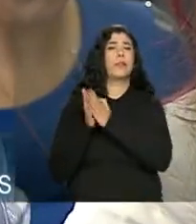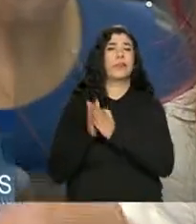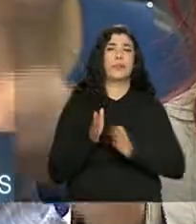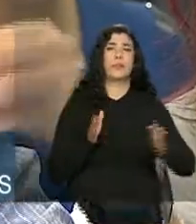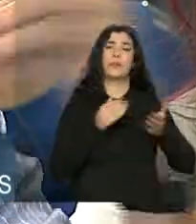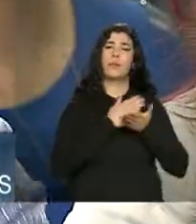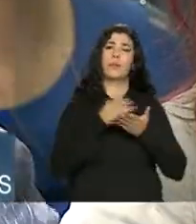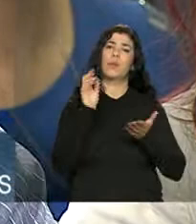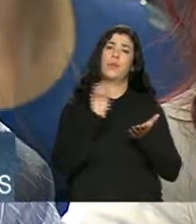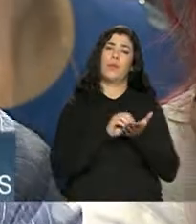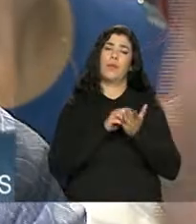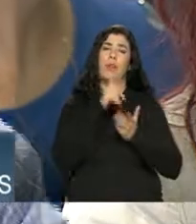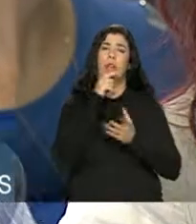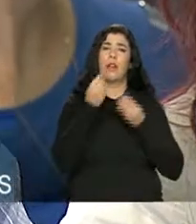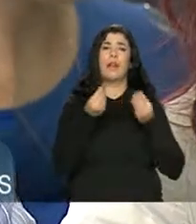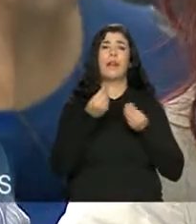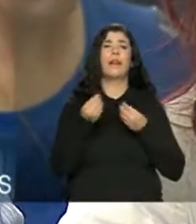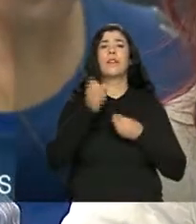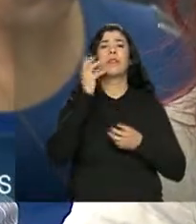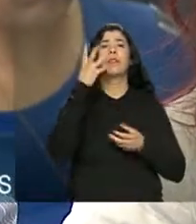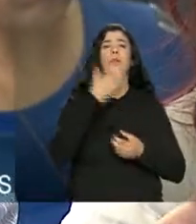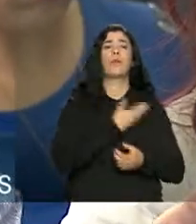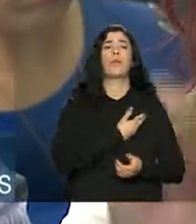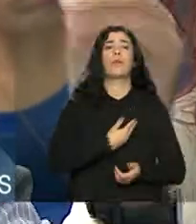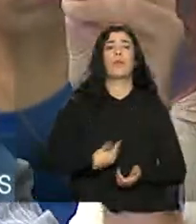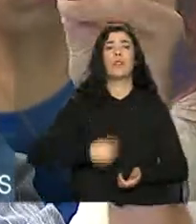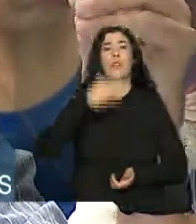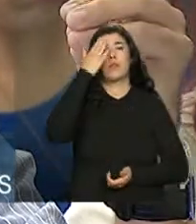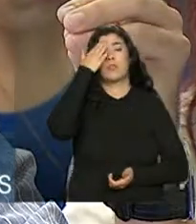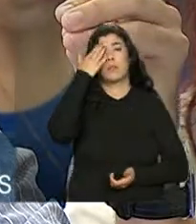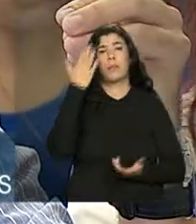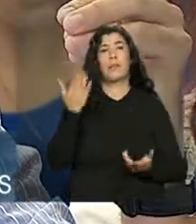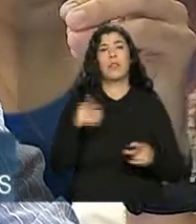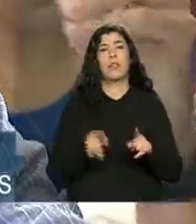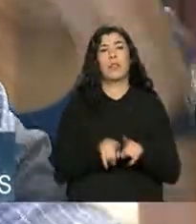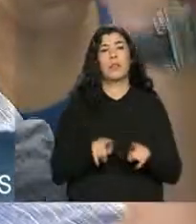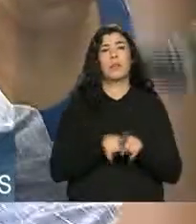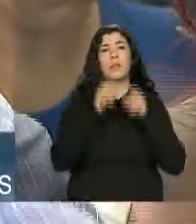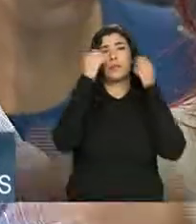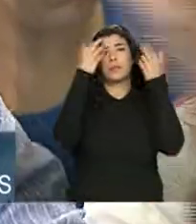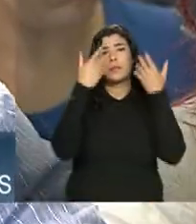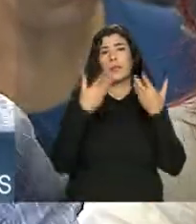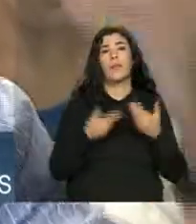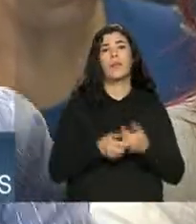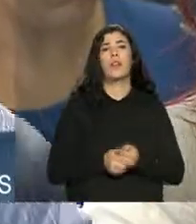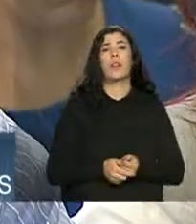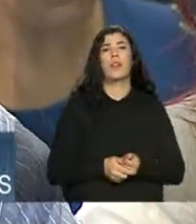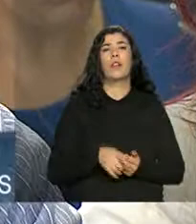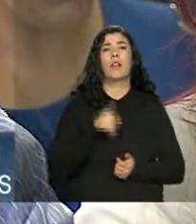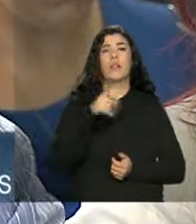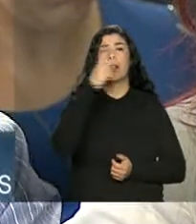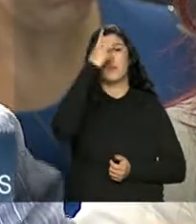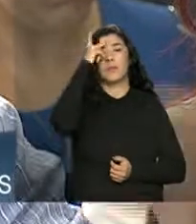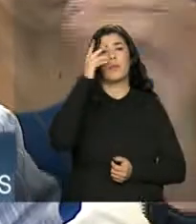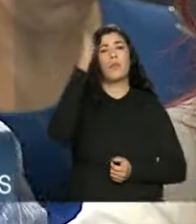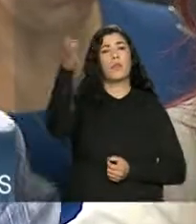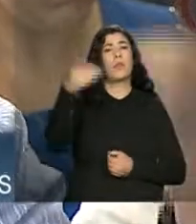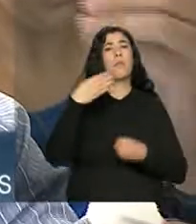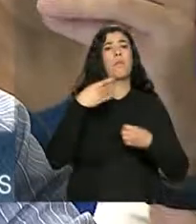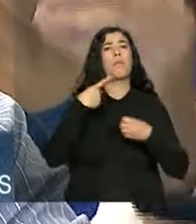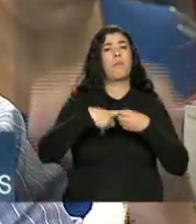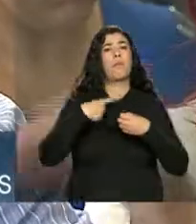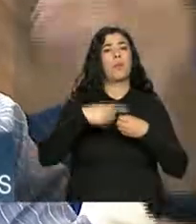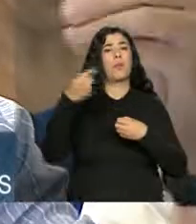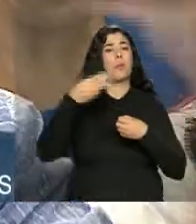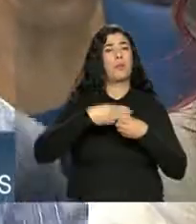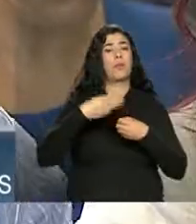elas estão nessa situação quando o governo soube que elas estavam escolápios e para a gente poder falar para pessoa que tá nessa cidade sim